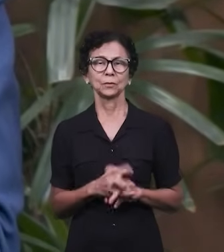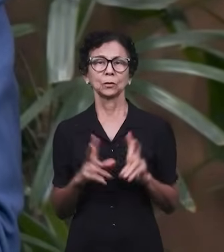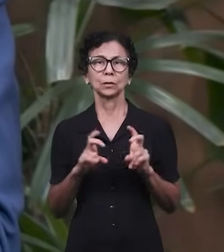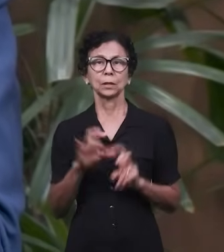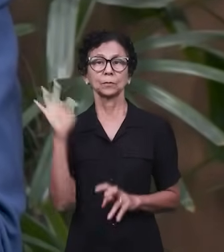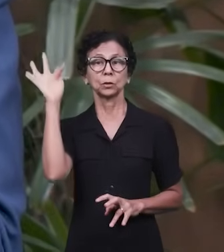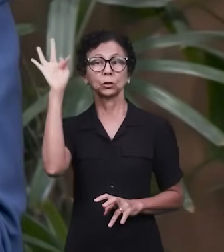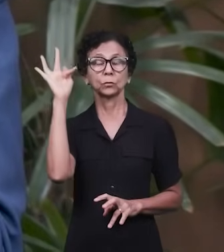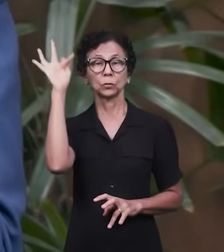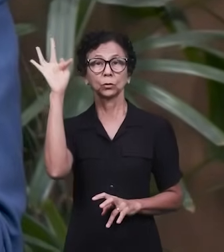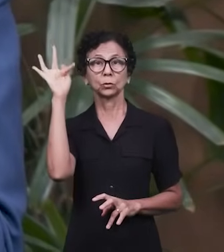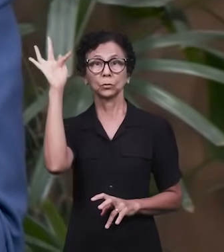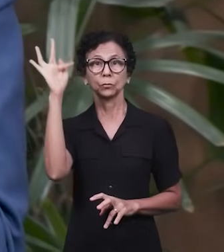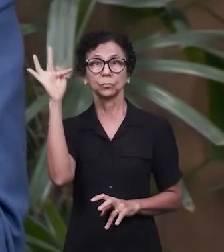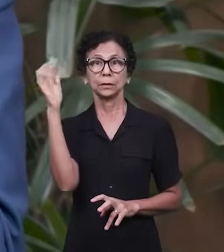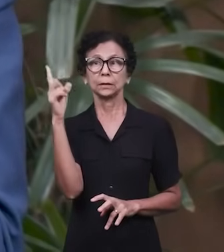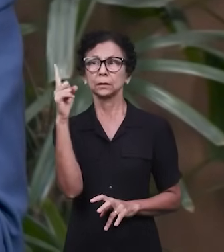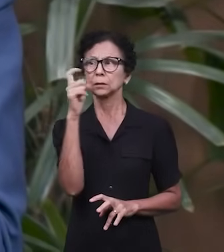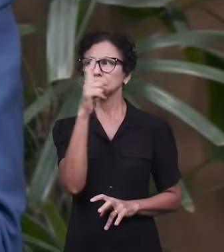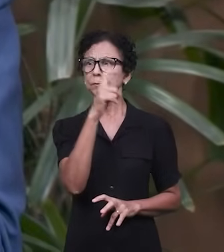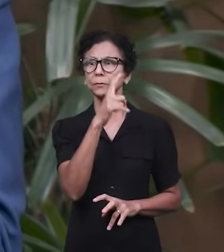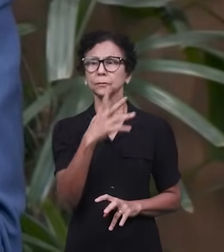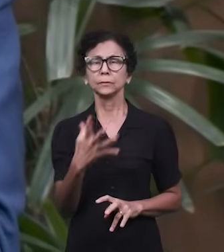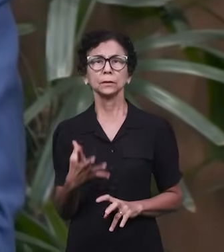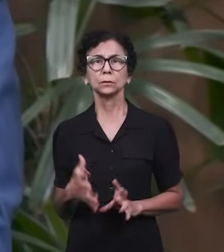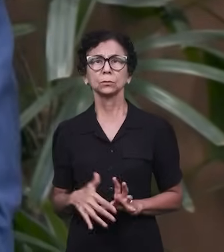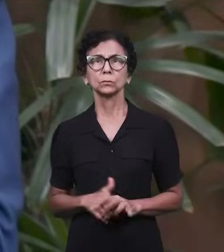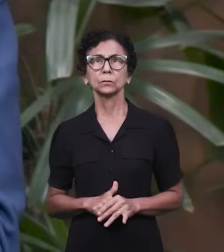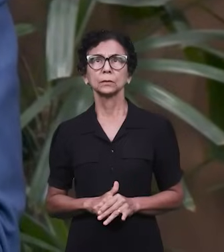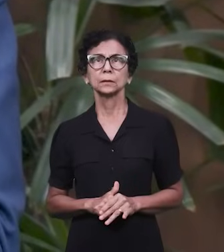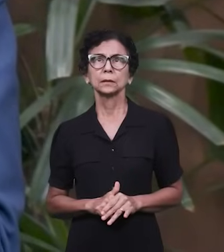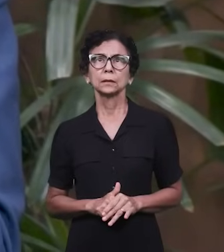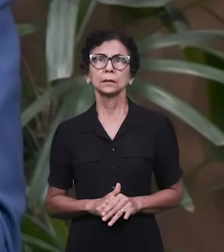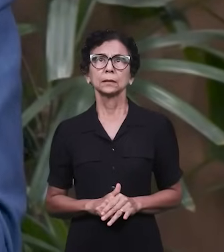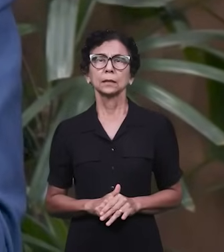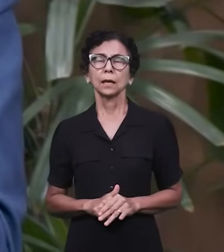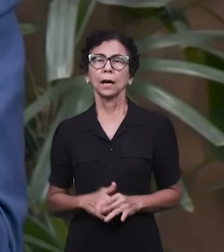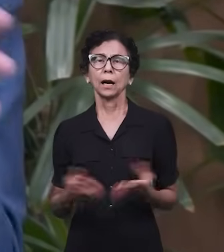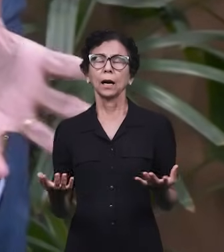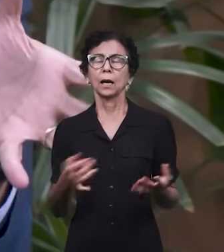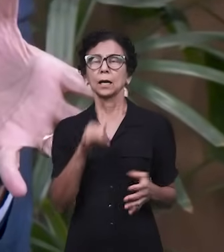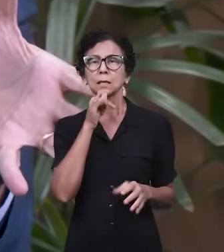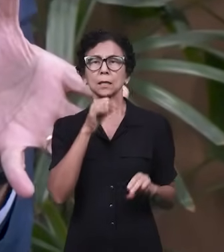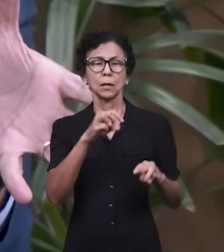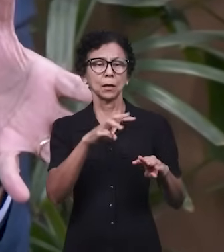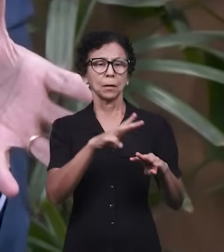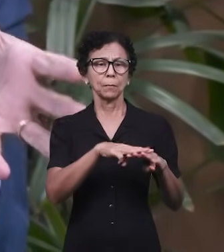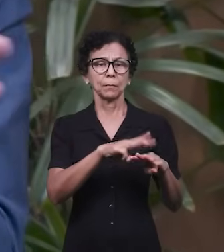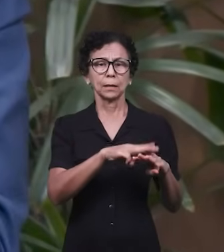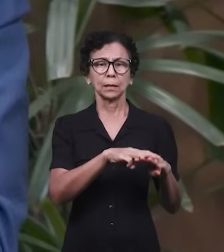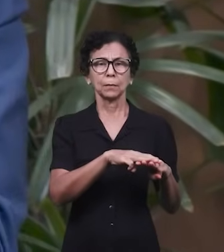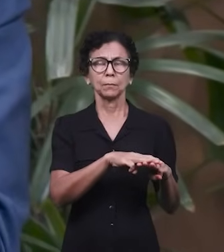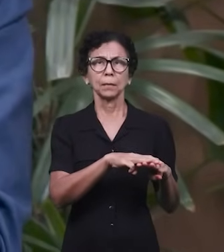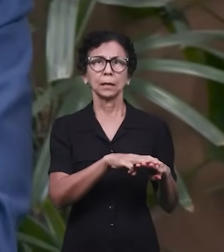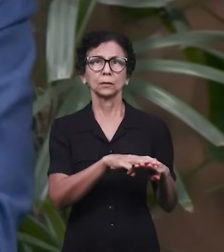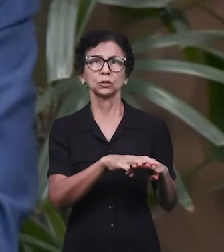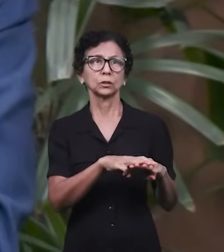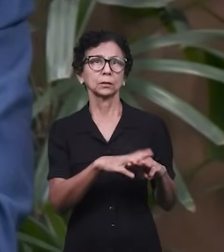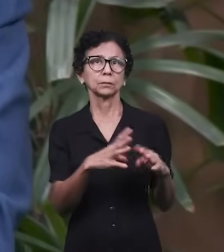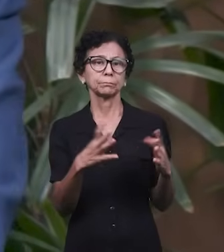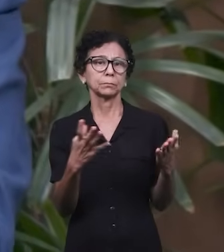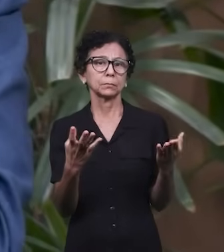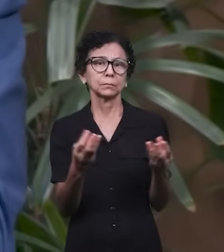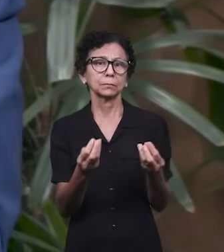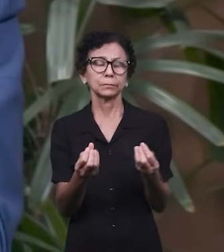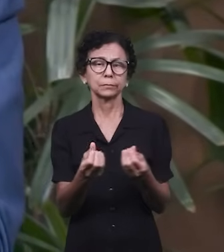leitura difícil. Então, não é porque matemática é o algoz que... Então, assim, nós não podemos,